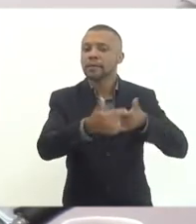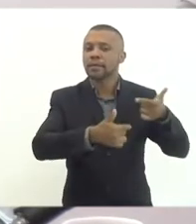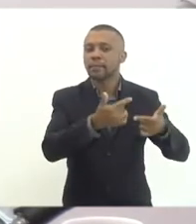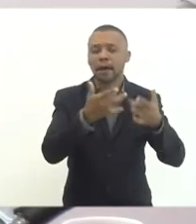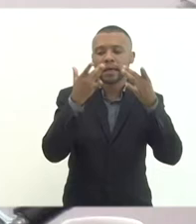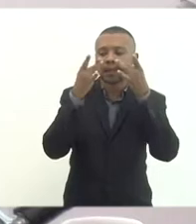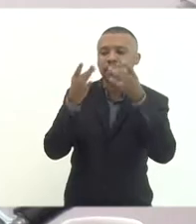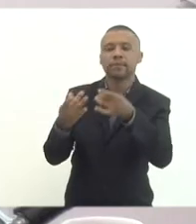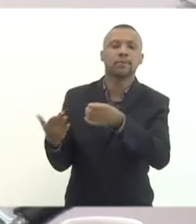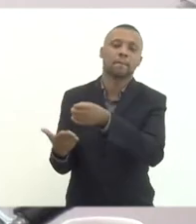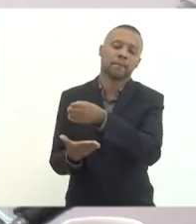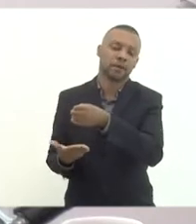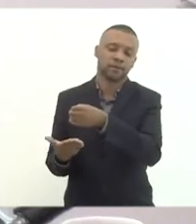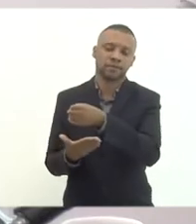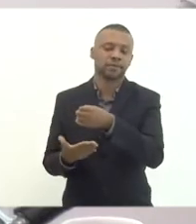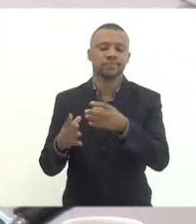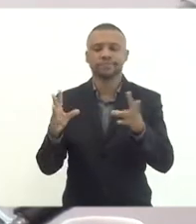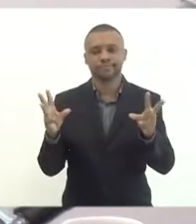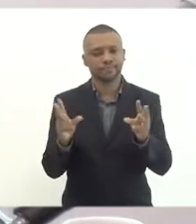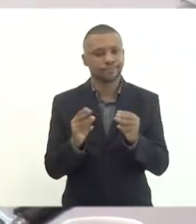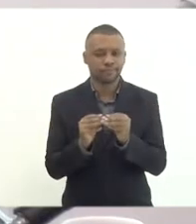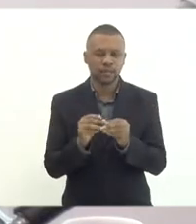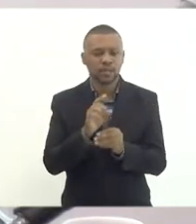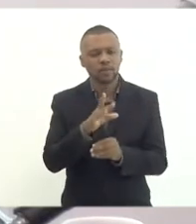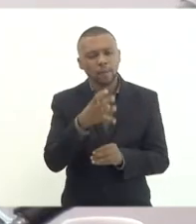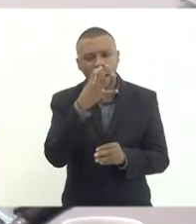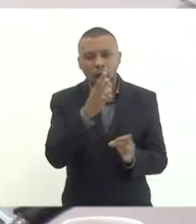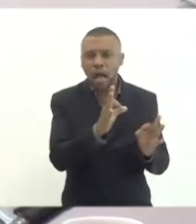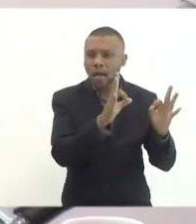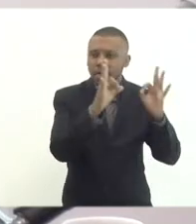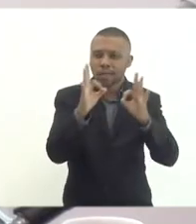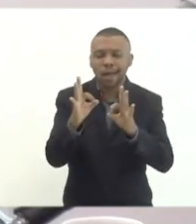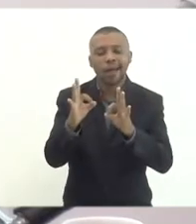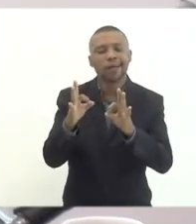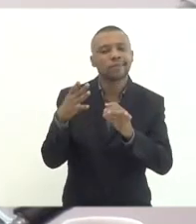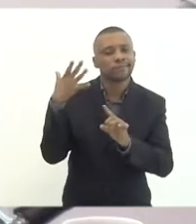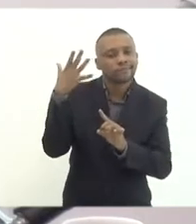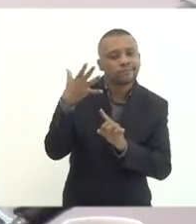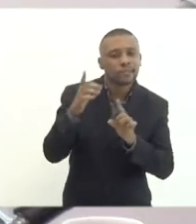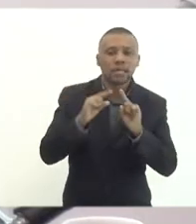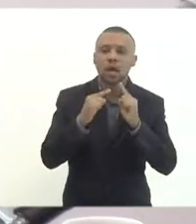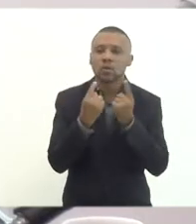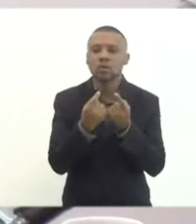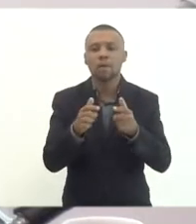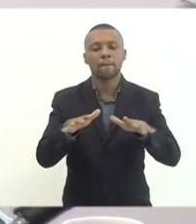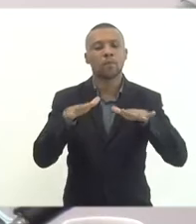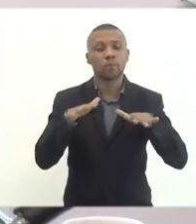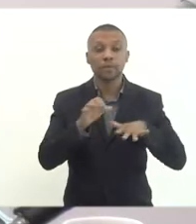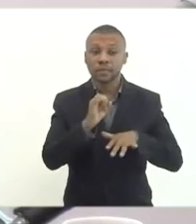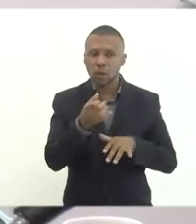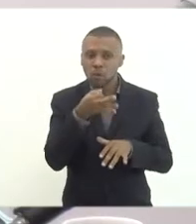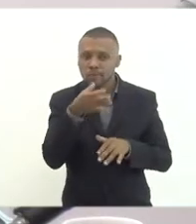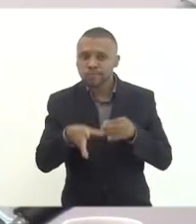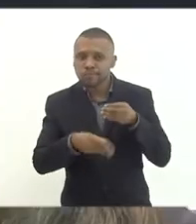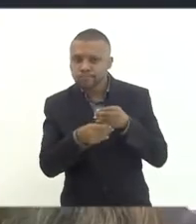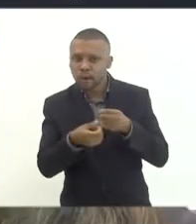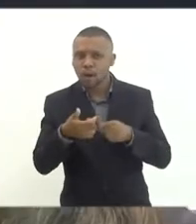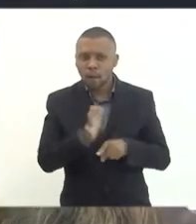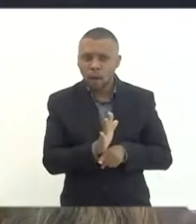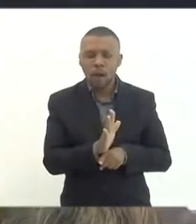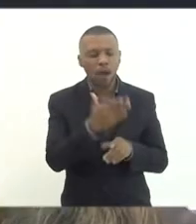é isso fica disposição para escutar a sequência da audiência que puder contribuir agradeço